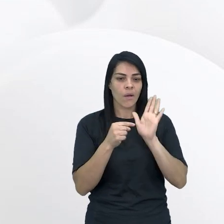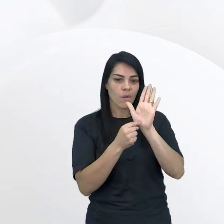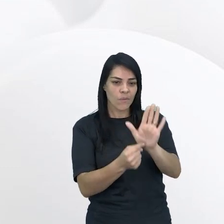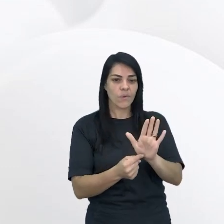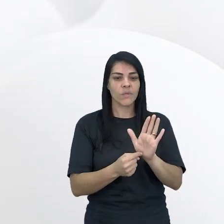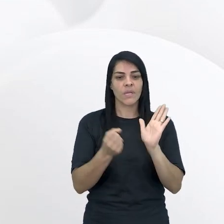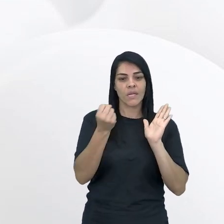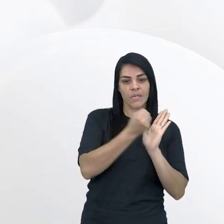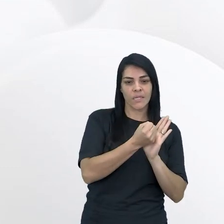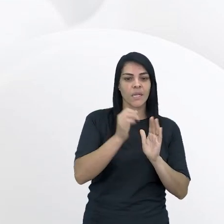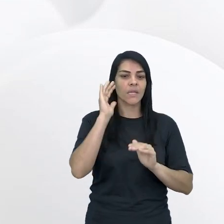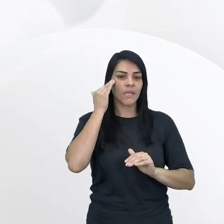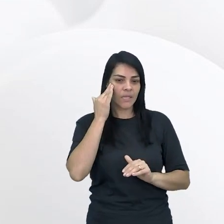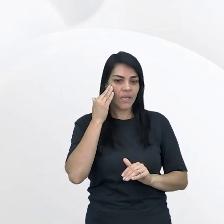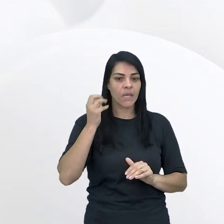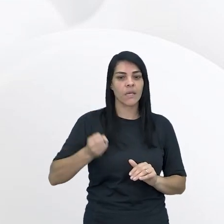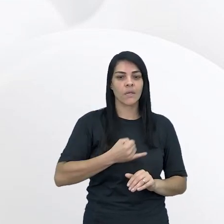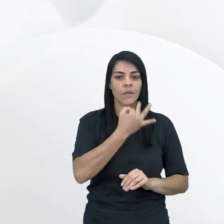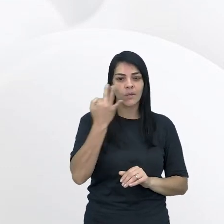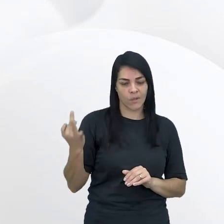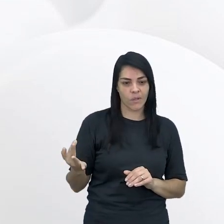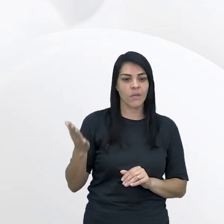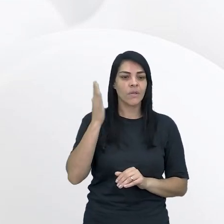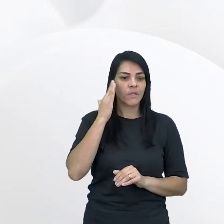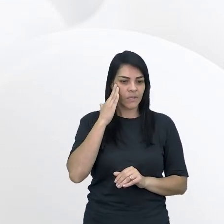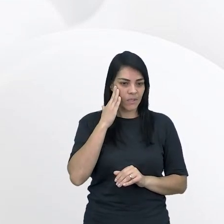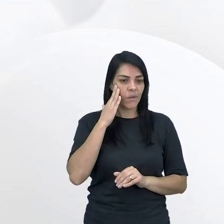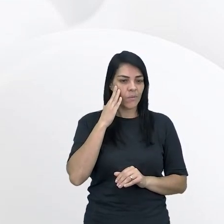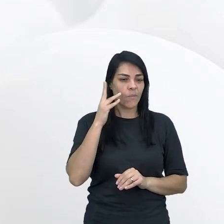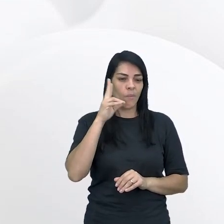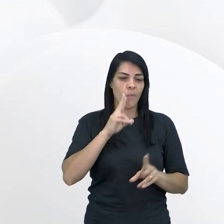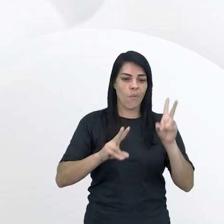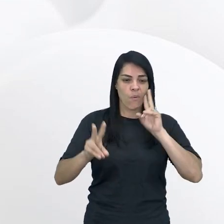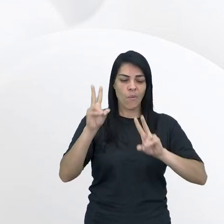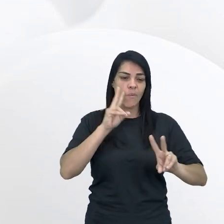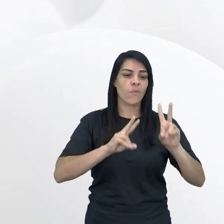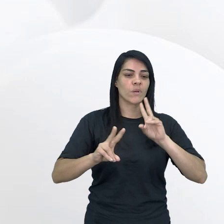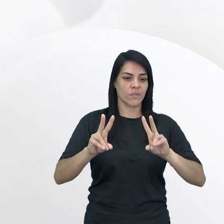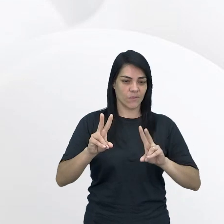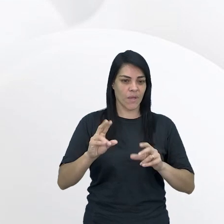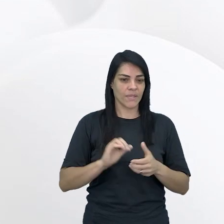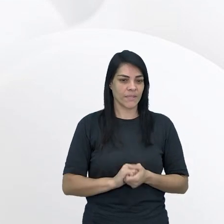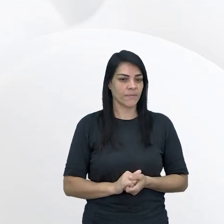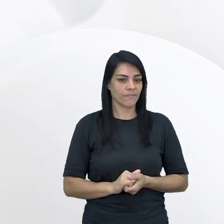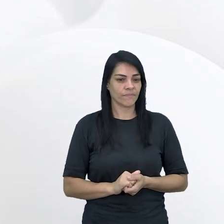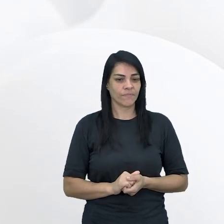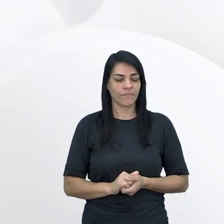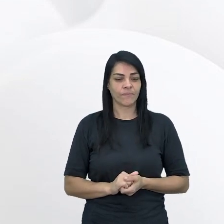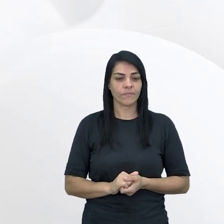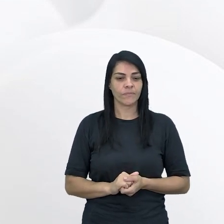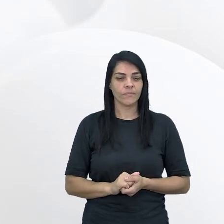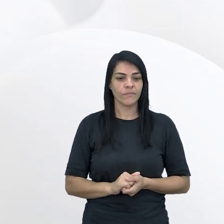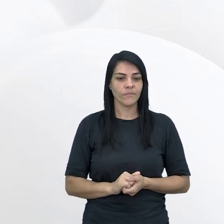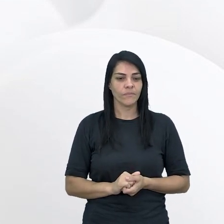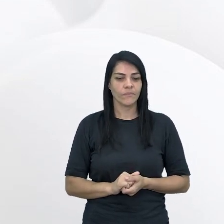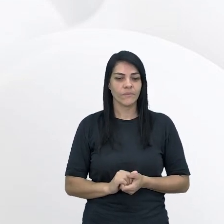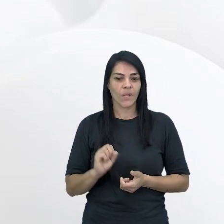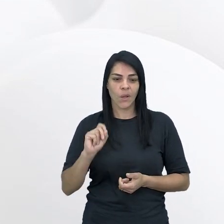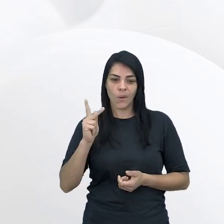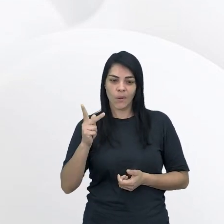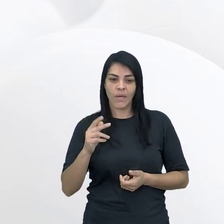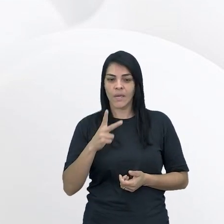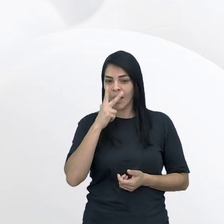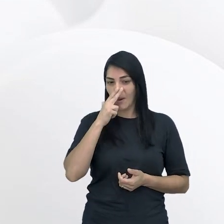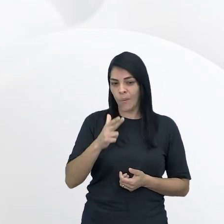registrar, compreender e reconhecer aí alguns movimentos, tá bom? Ok. Acho